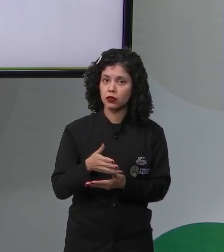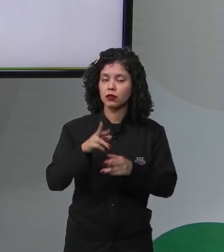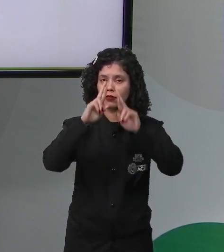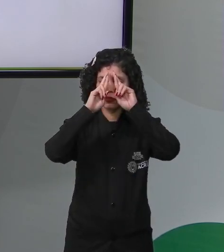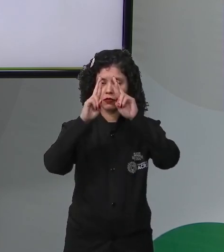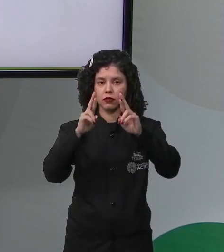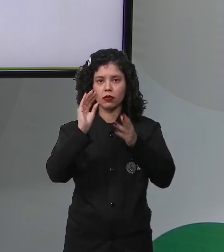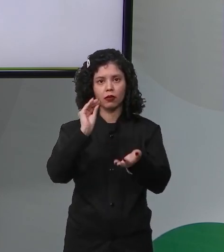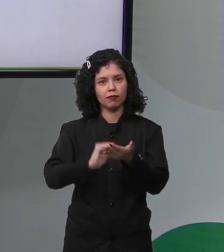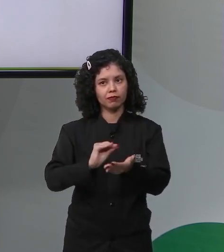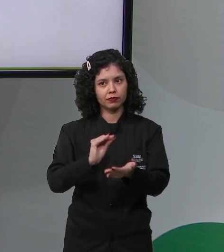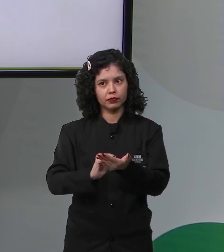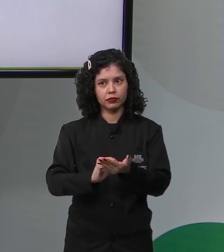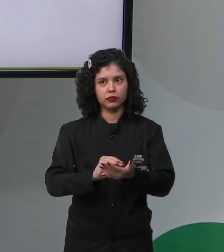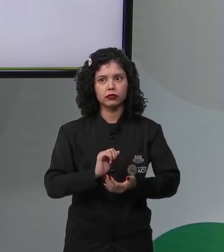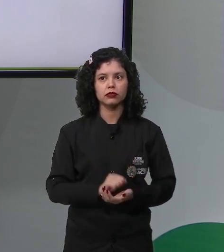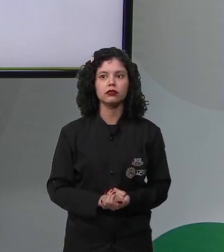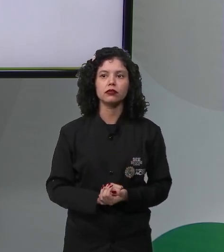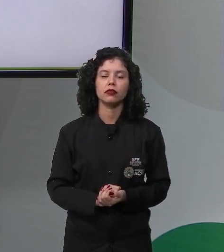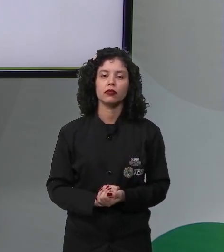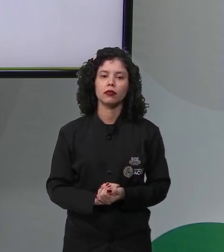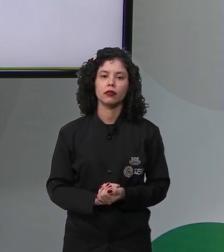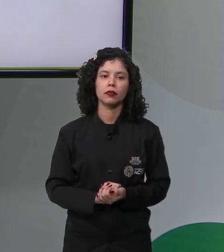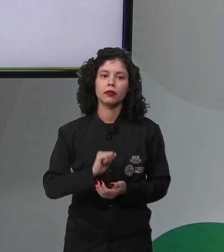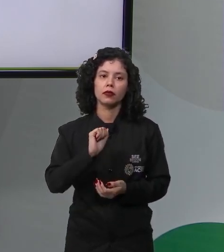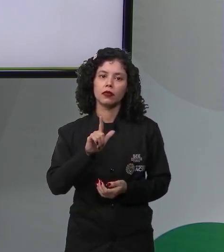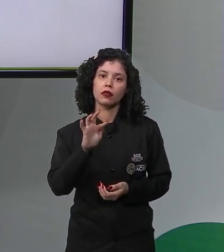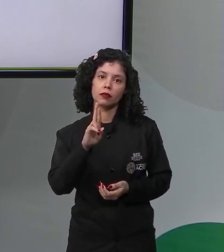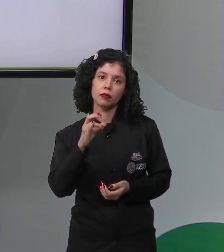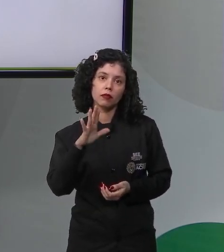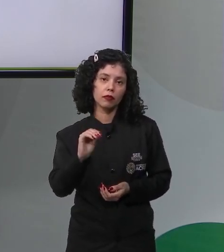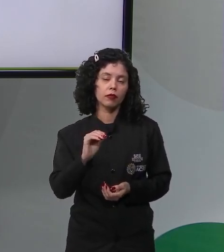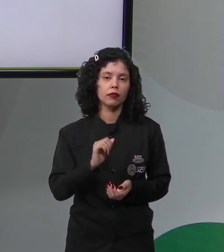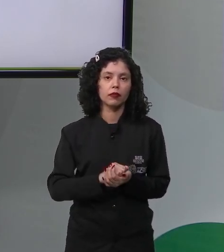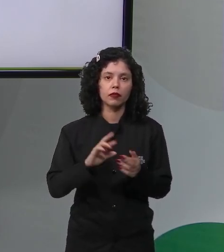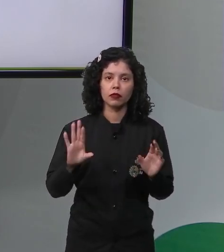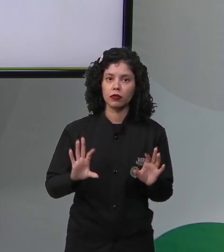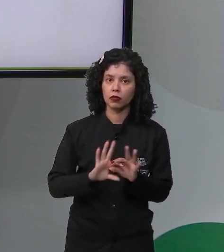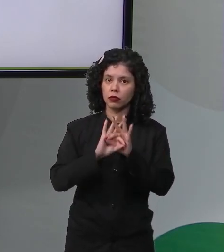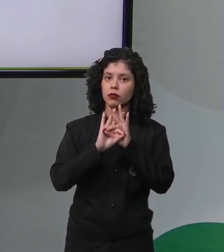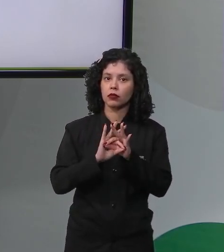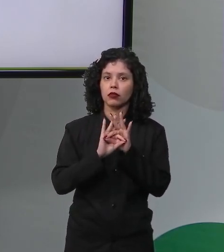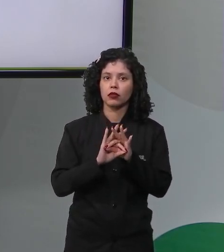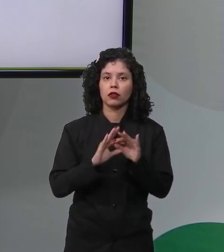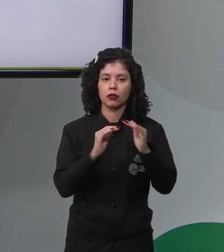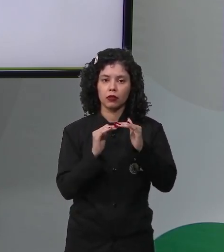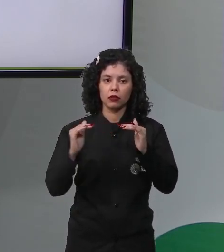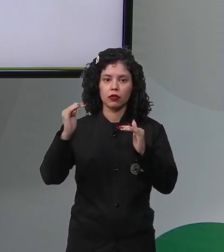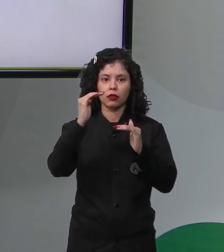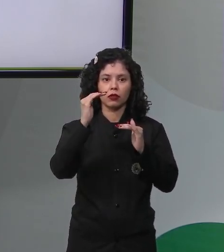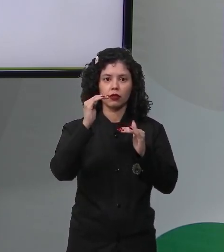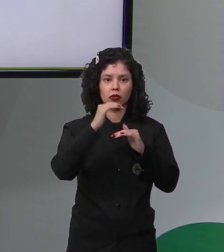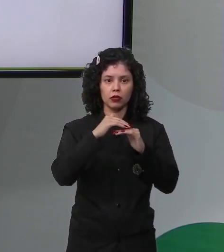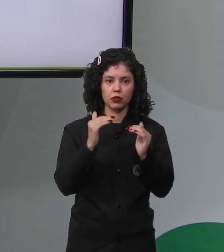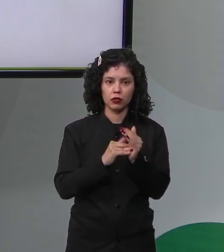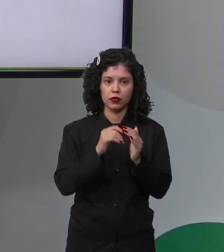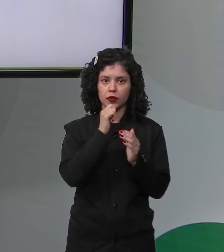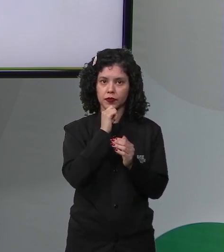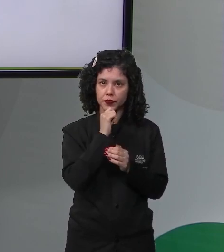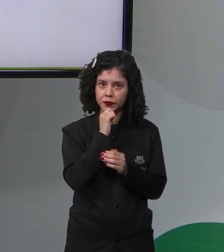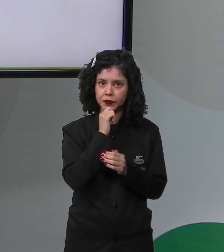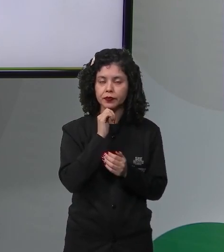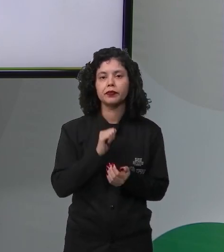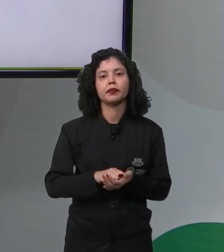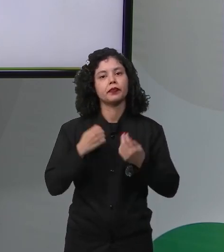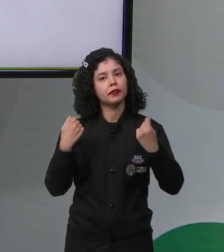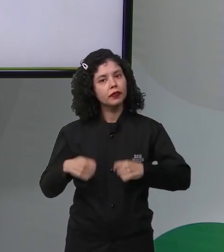outras pessoas. Então, isso é um laço, é um vínculo, porque, acima de tudo, viver em sociedade,